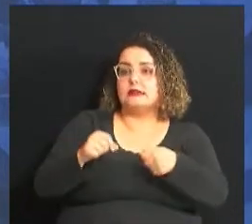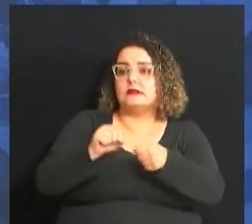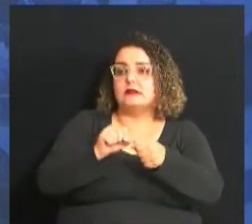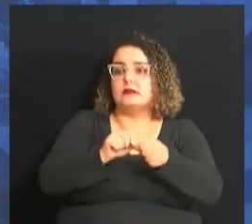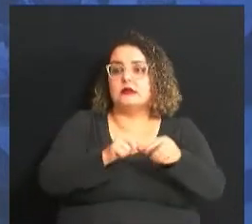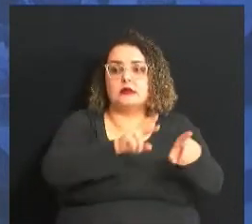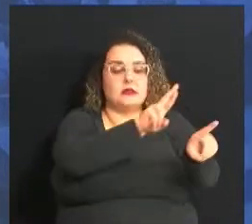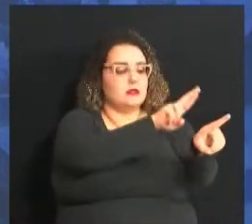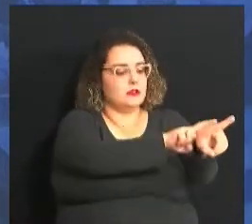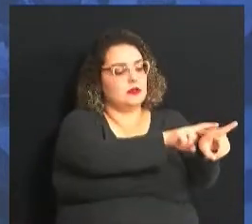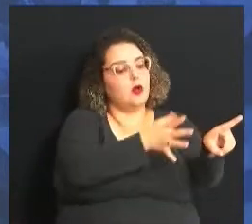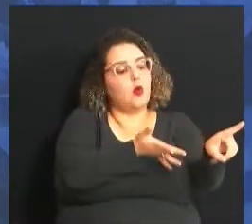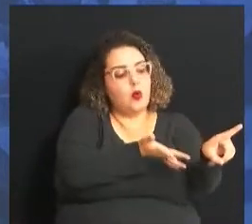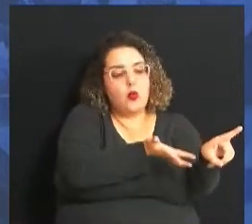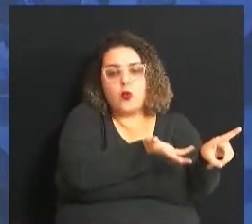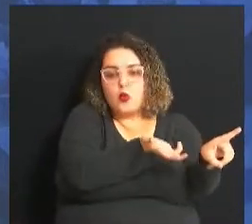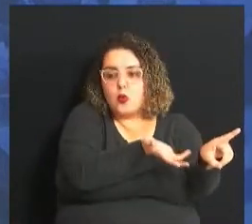também?